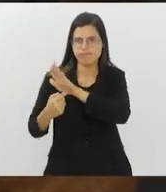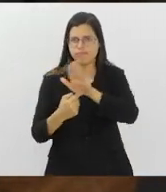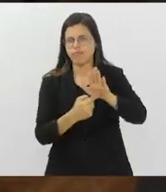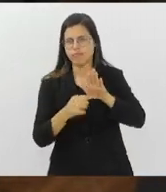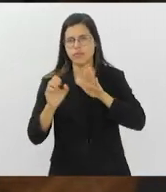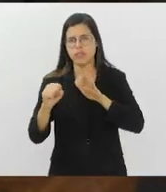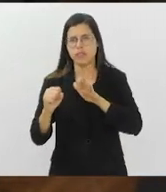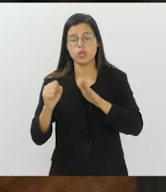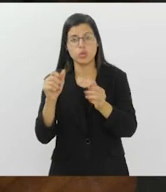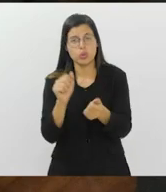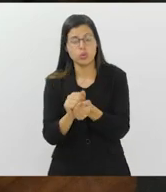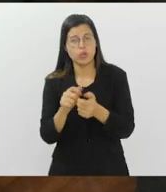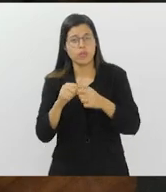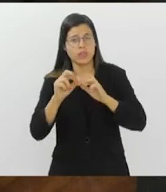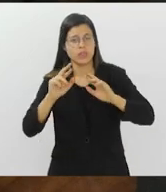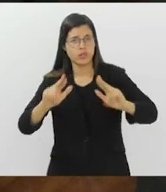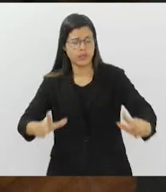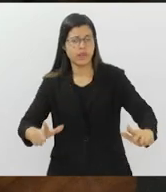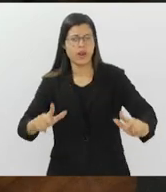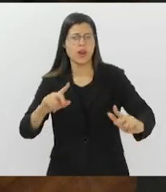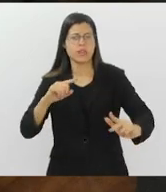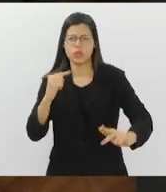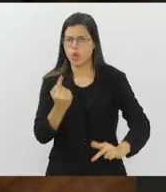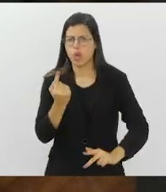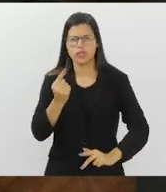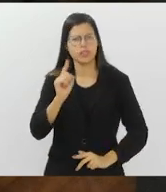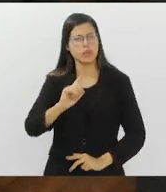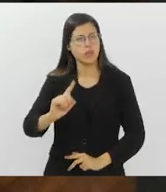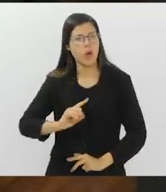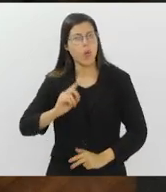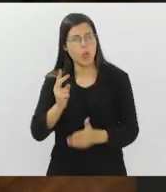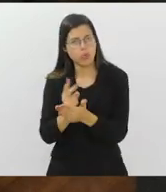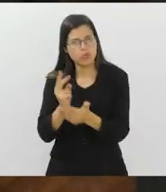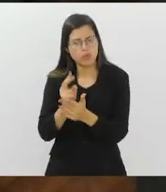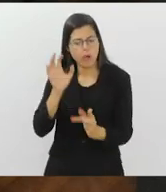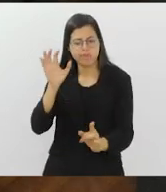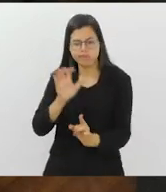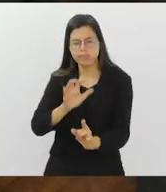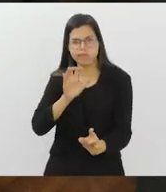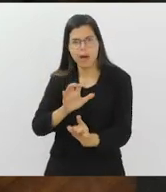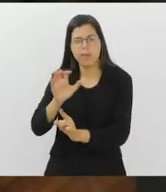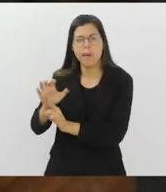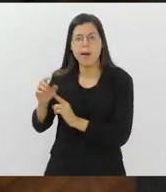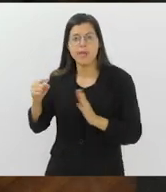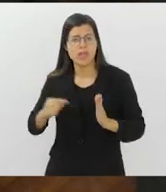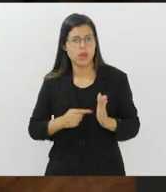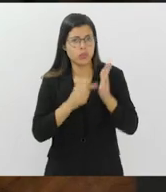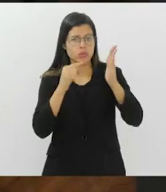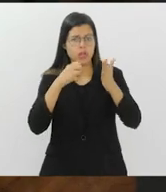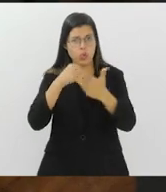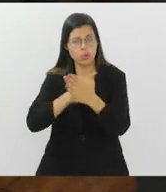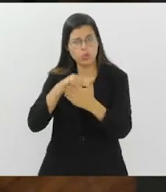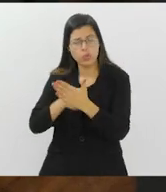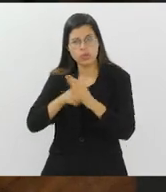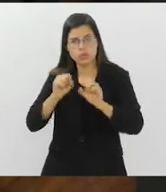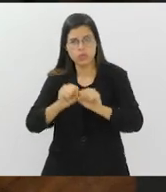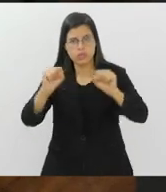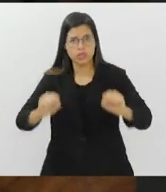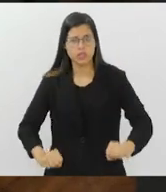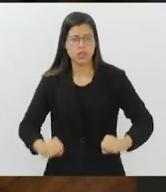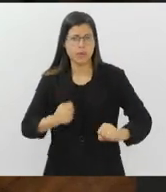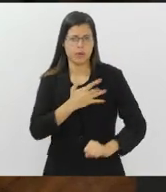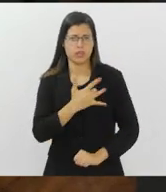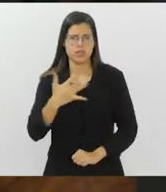diferença. Não estamos sozinhos e vamos continuar pressionando, denunciando e lutando por um sistema de saúde